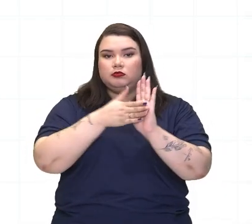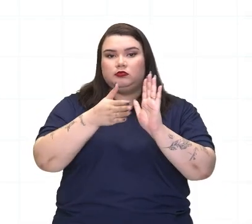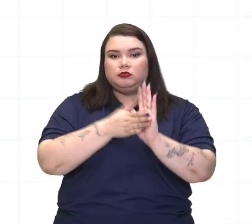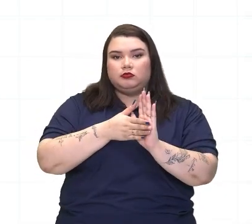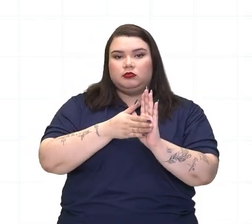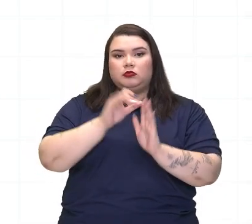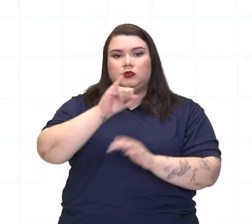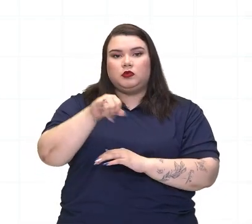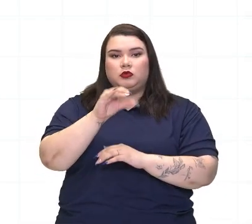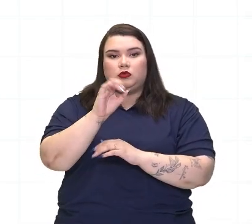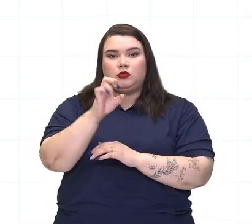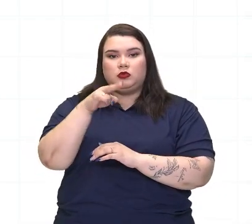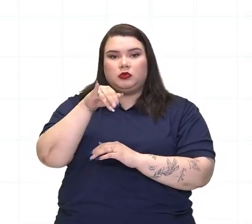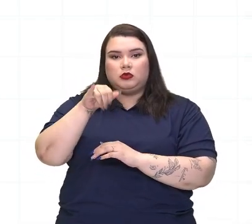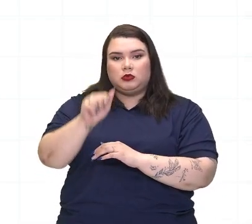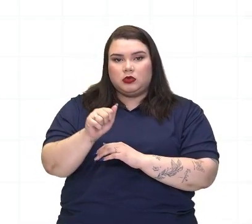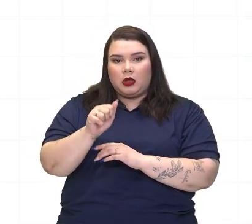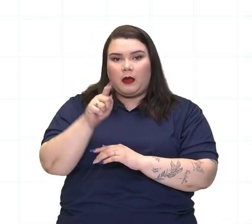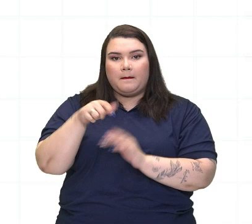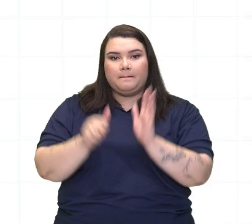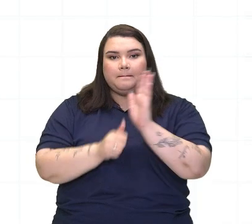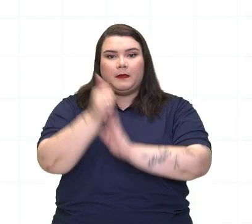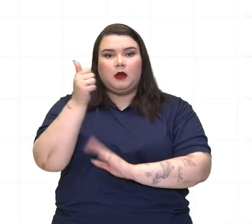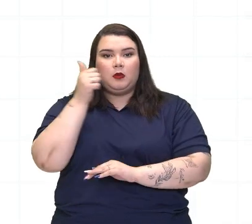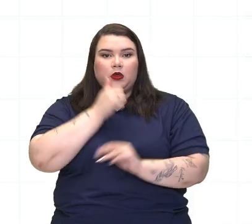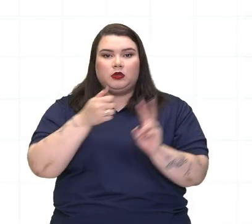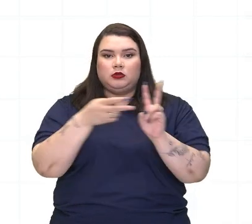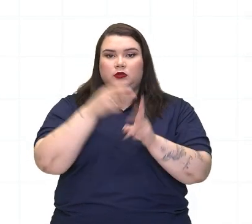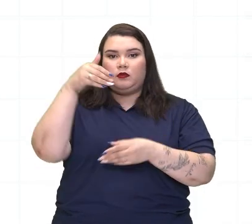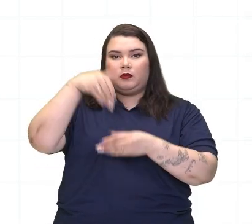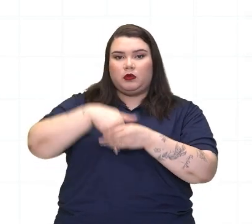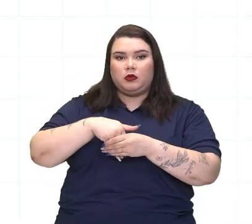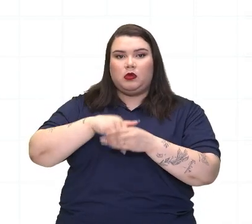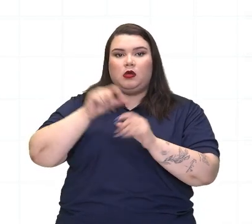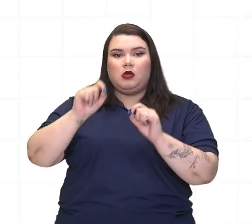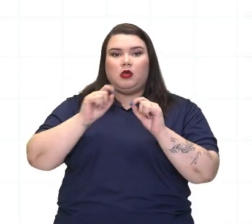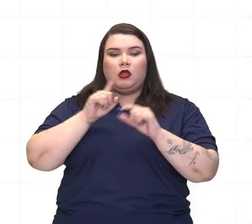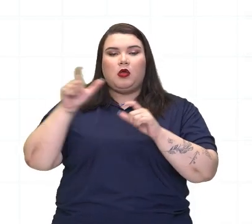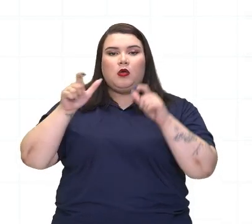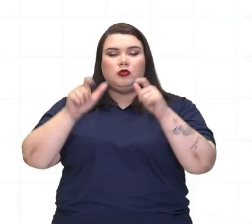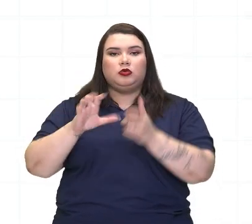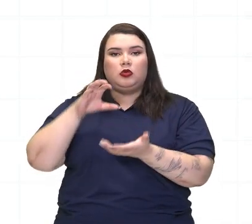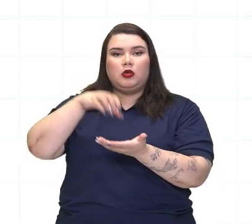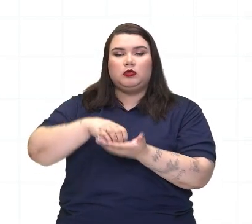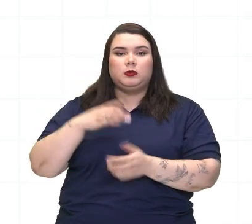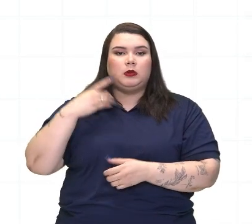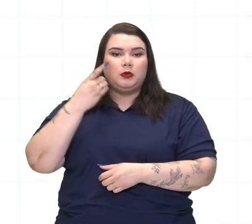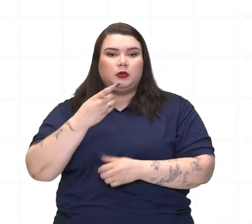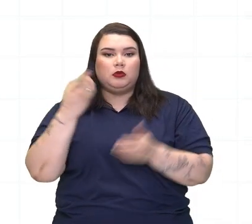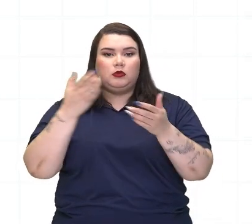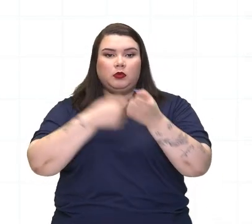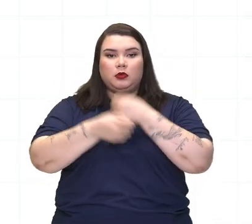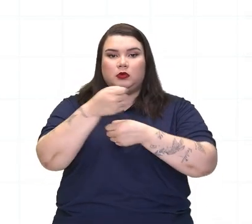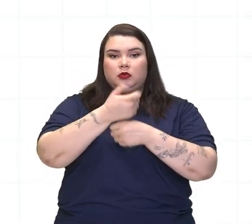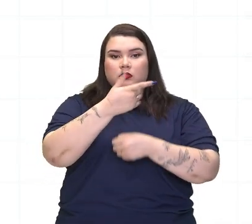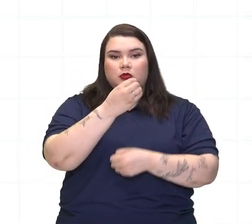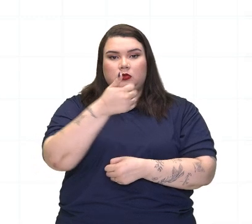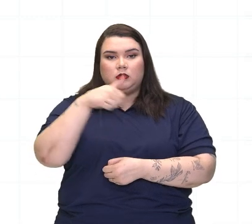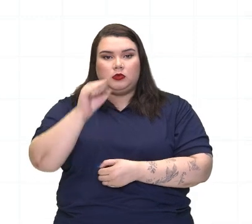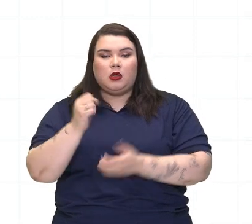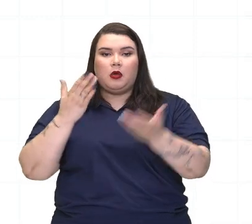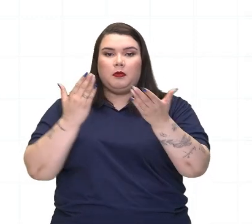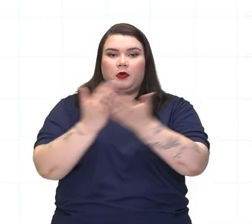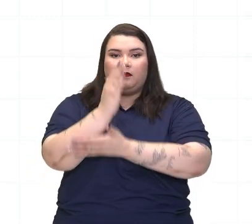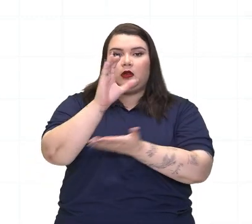por Joênia Wapichana, primeira mulher indígena eleita para a Câmara dos Deputados em 2018 e aprovado pela Comissão de Constituição e